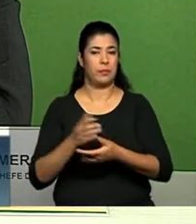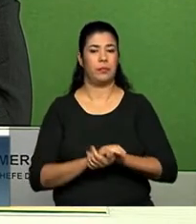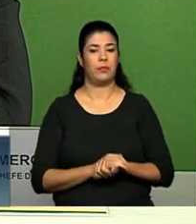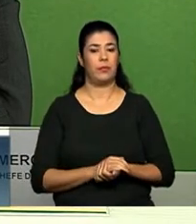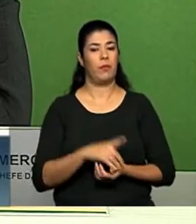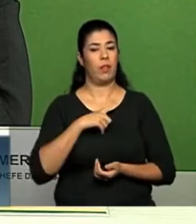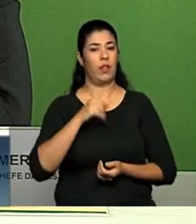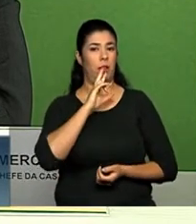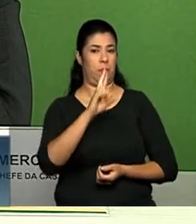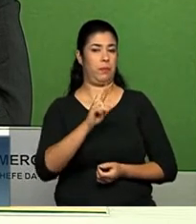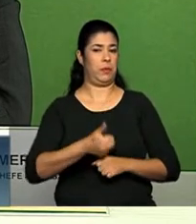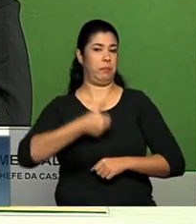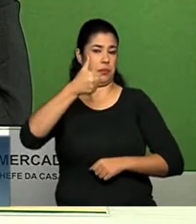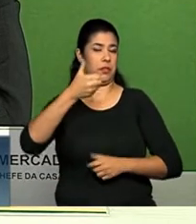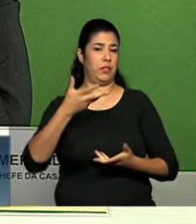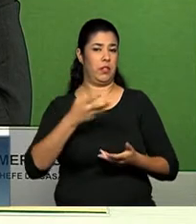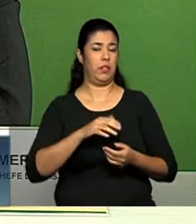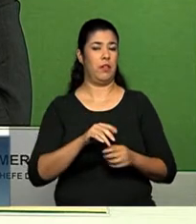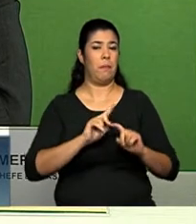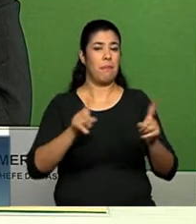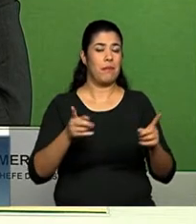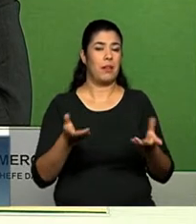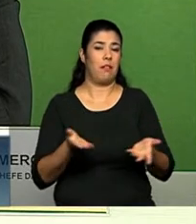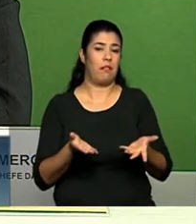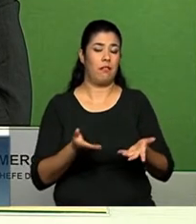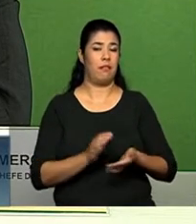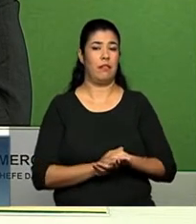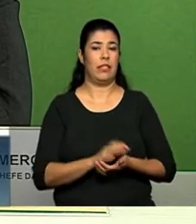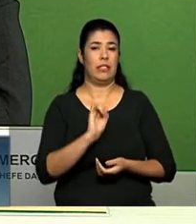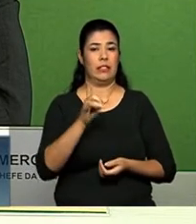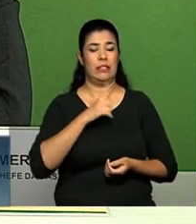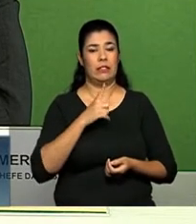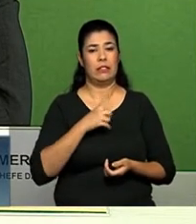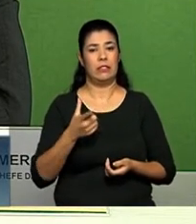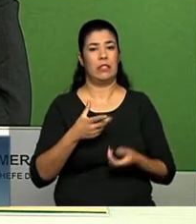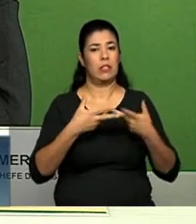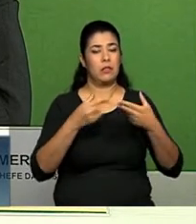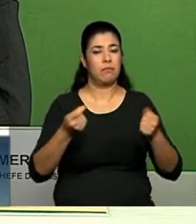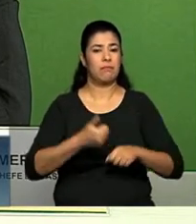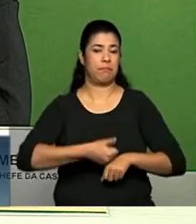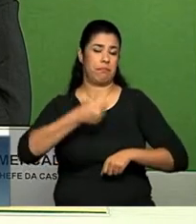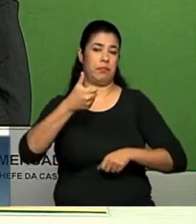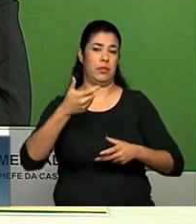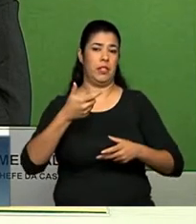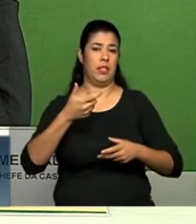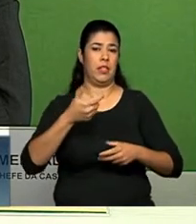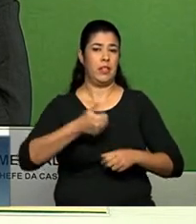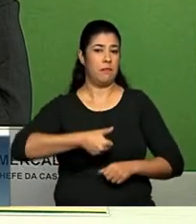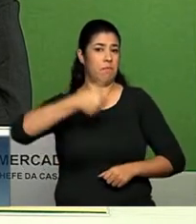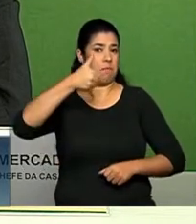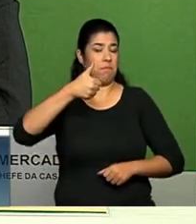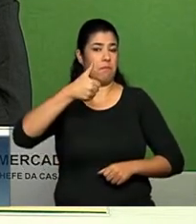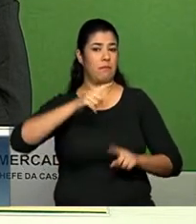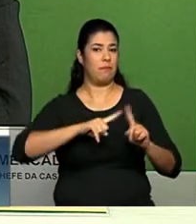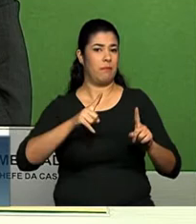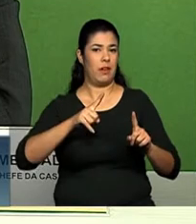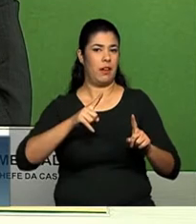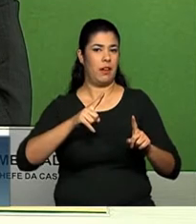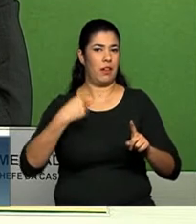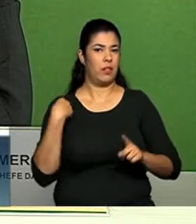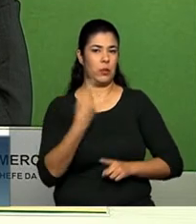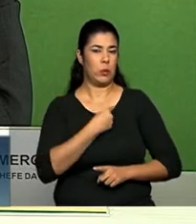É positivo, eu acho que agora, o fato de ser positivo não diminui a nossa